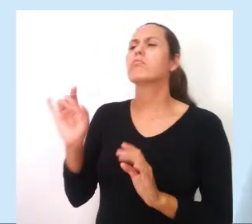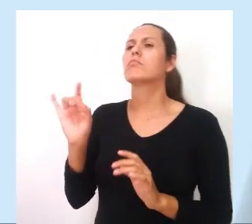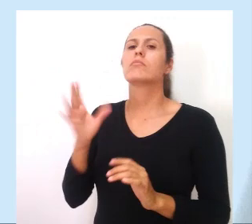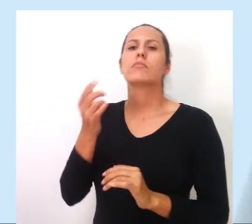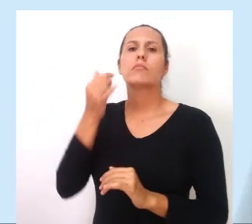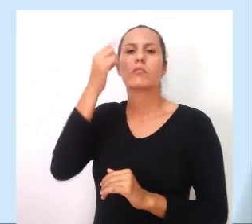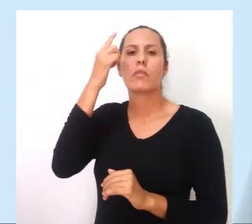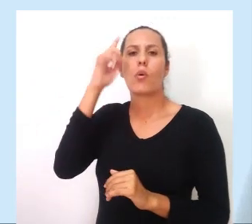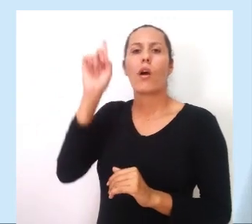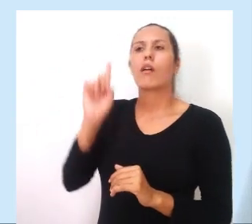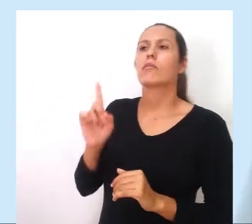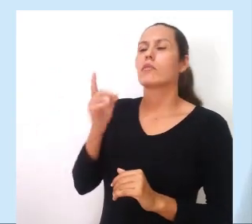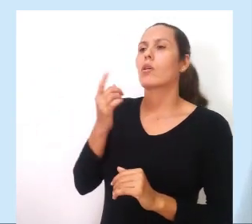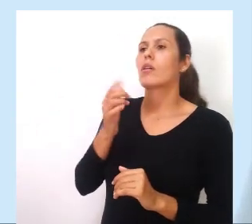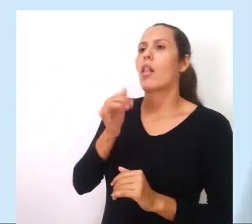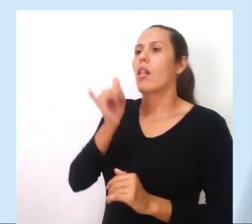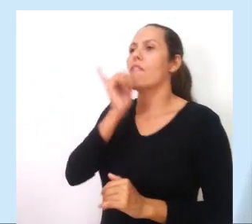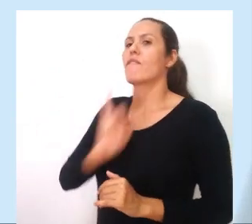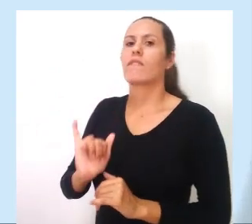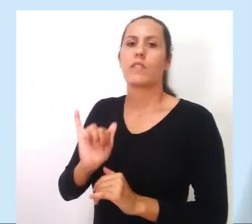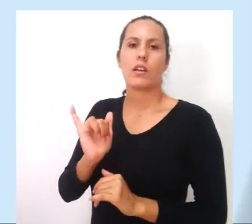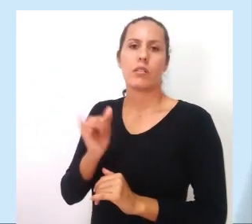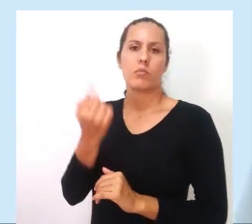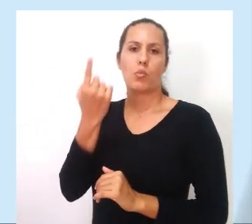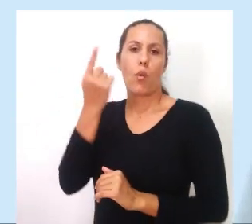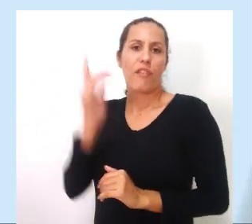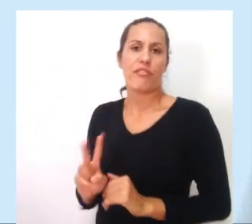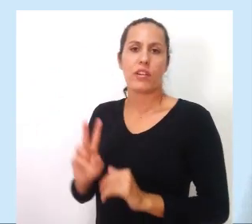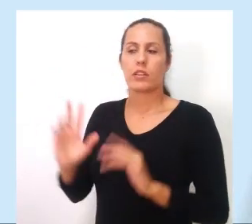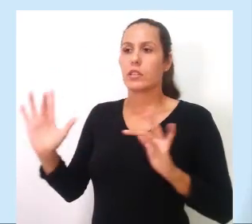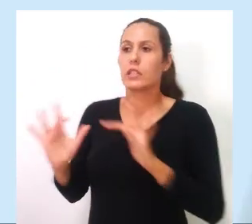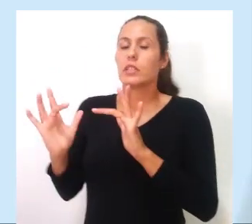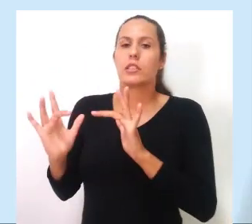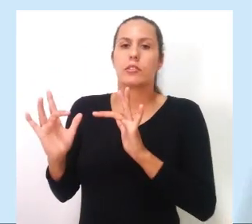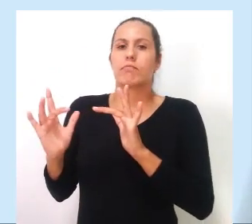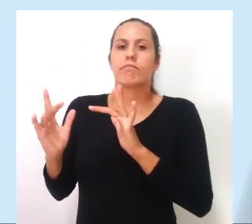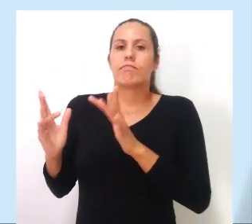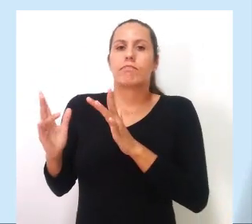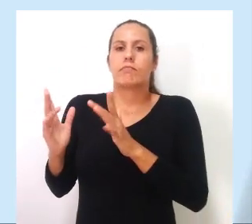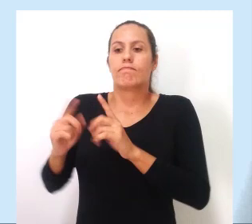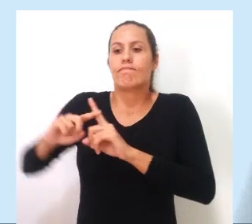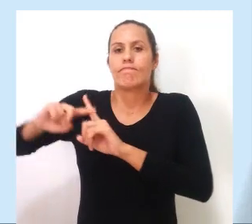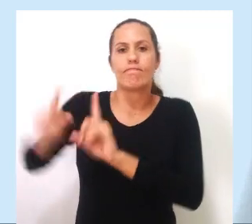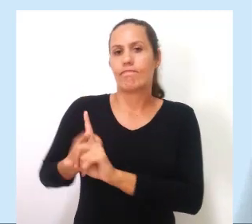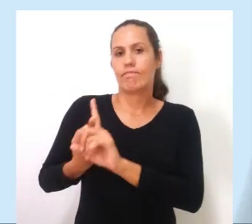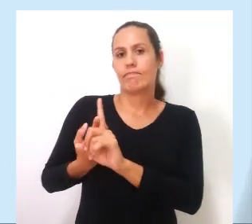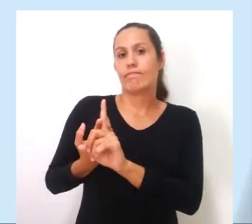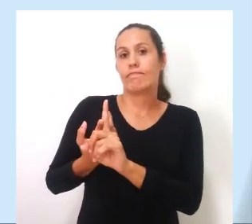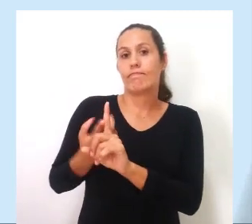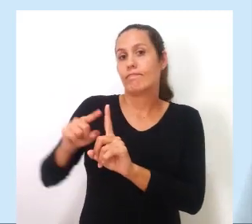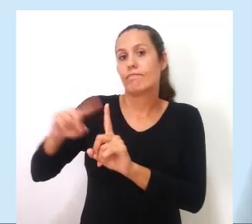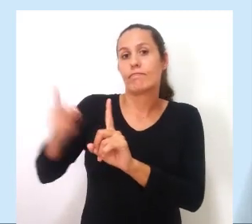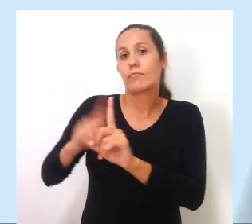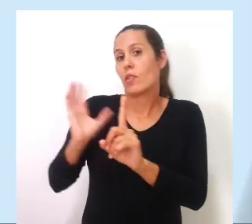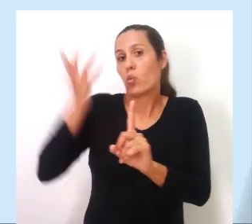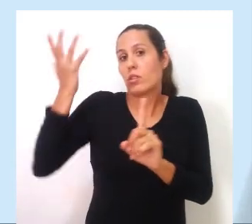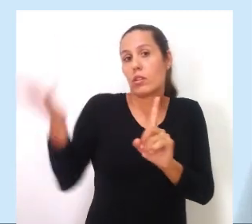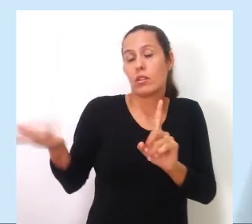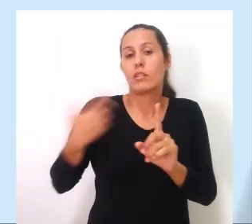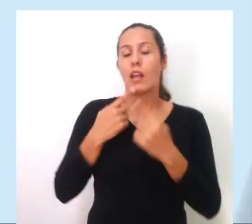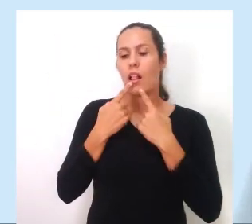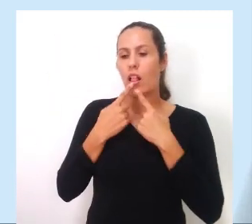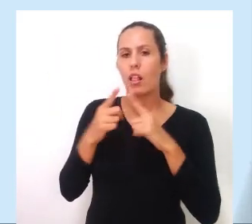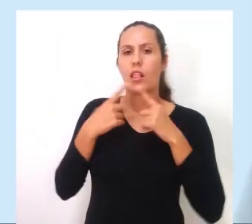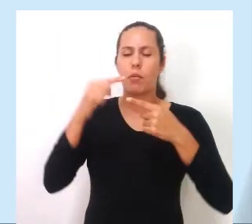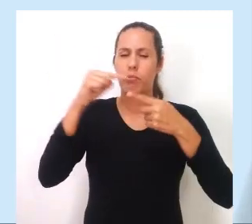ela simplesmente ficou e ela cedeu, né, a atividade sexual e ficou grávida.